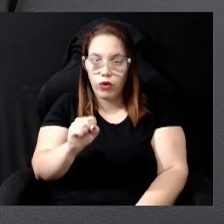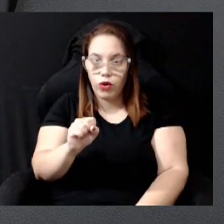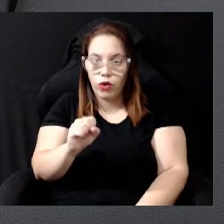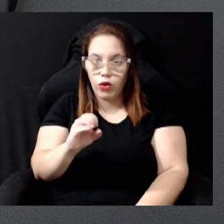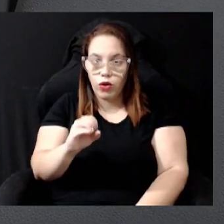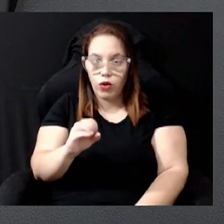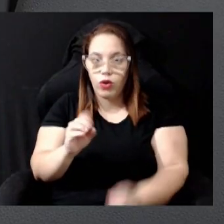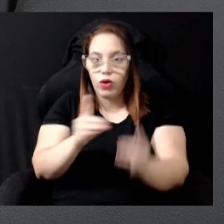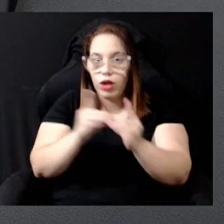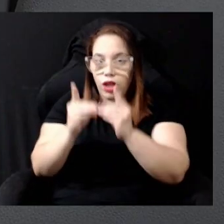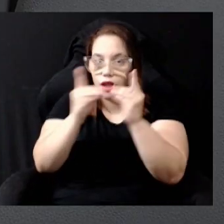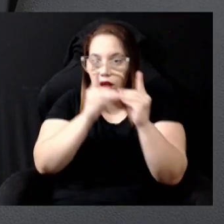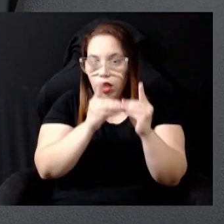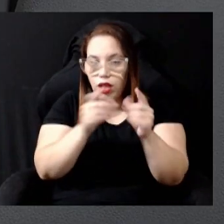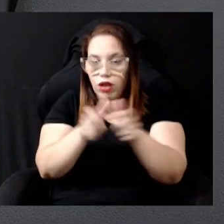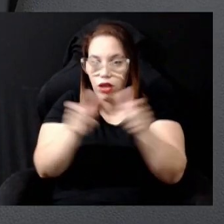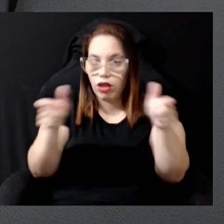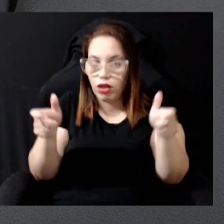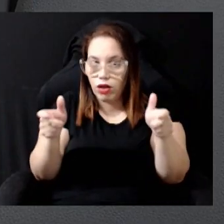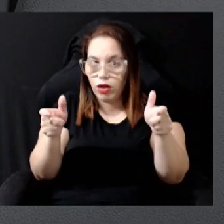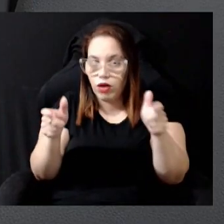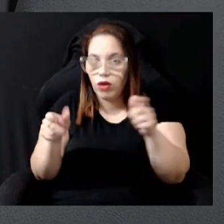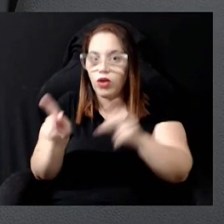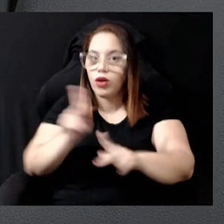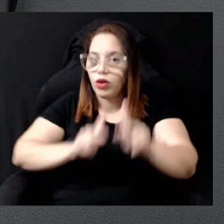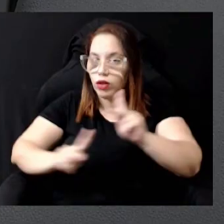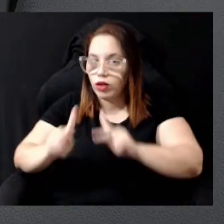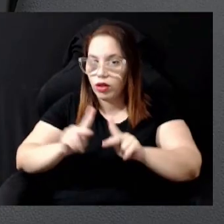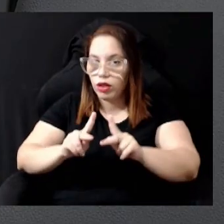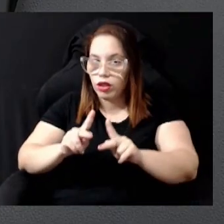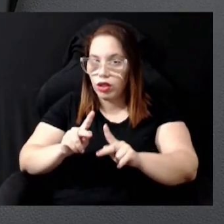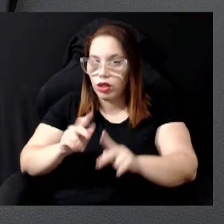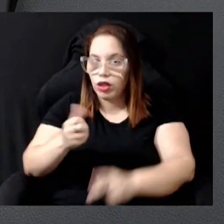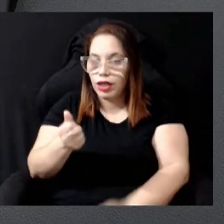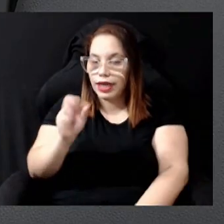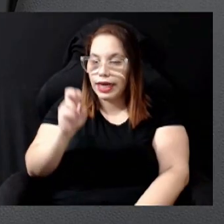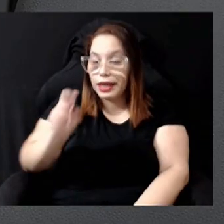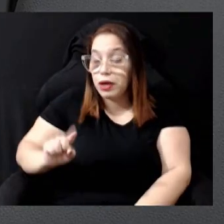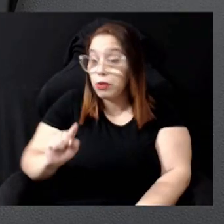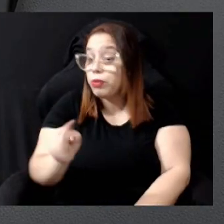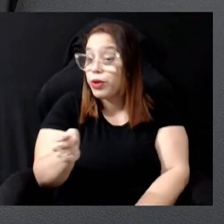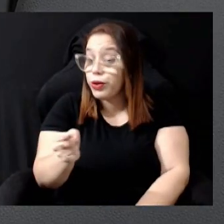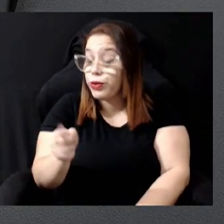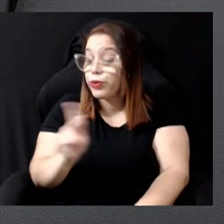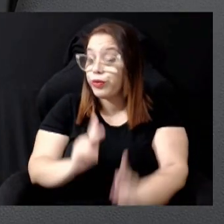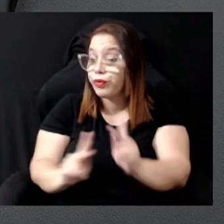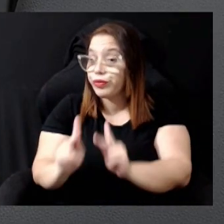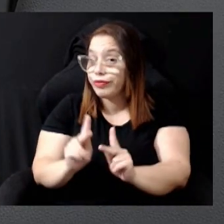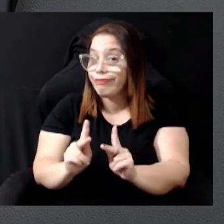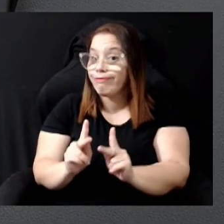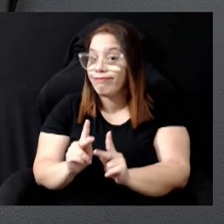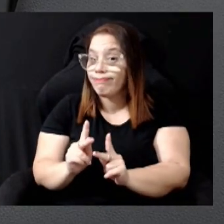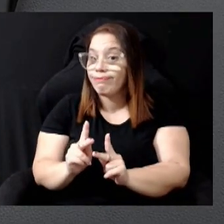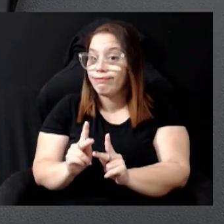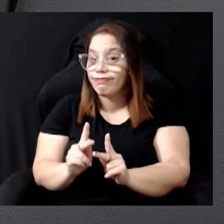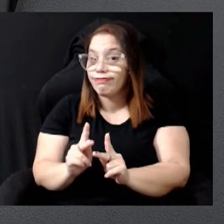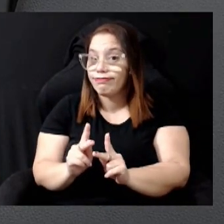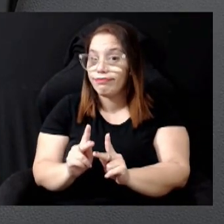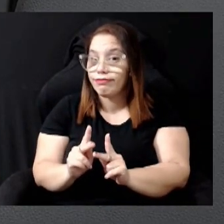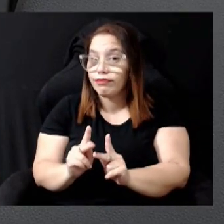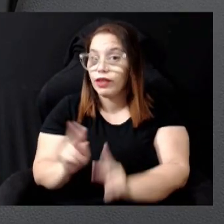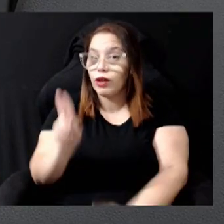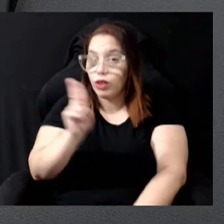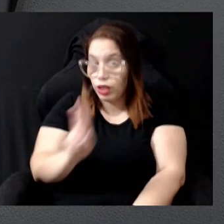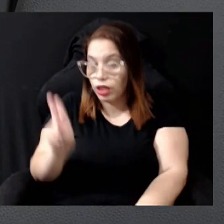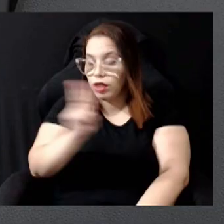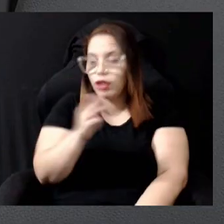conjunto grande de moradores, cerca de mais de 15 mil moradores que vão usar, já estão utilizando esse centro